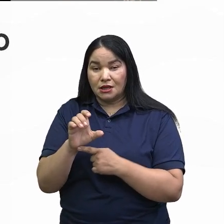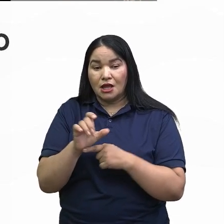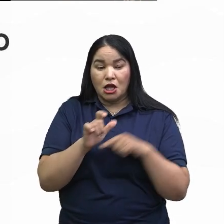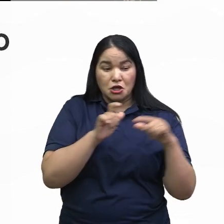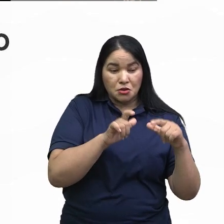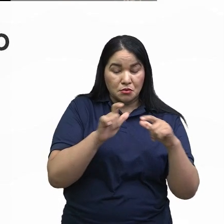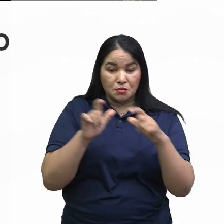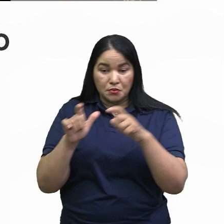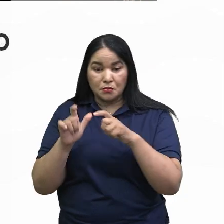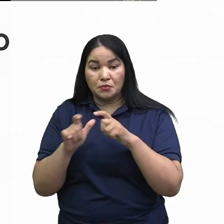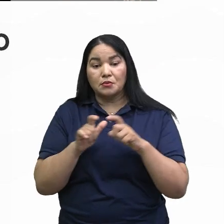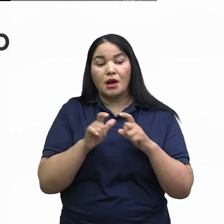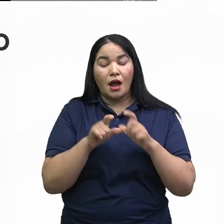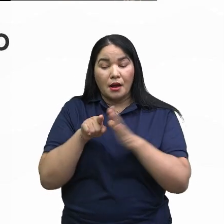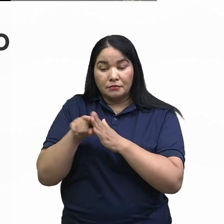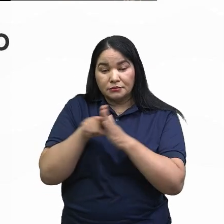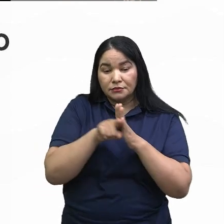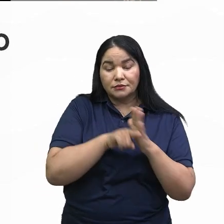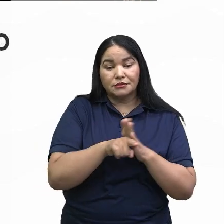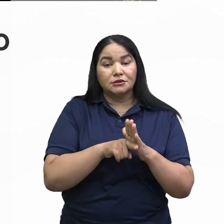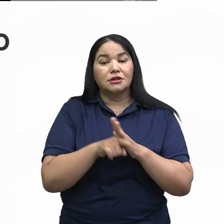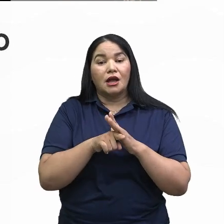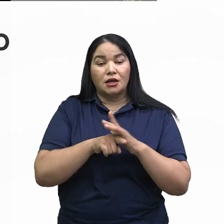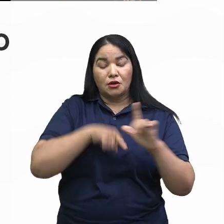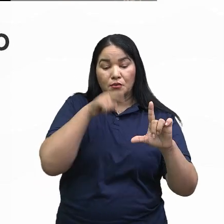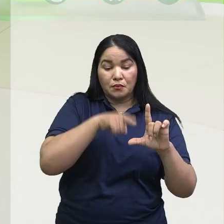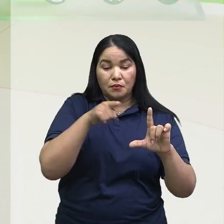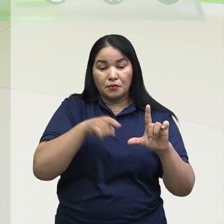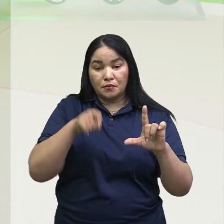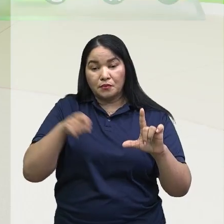do mundo e aí ele faz um panorama